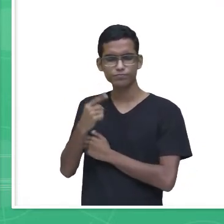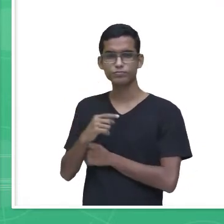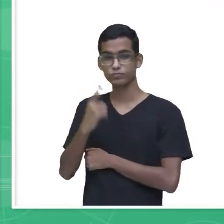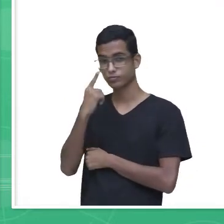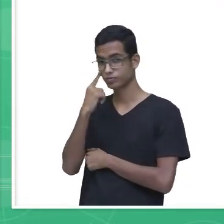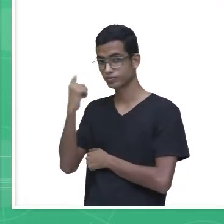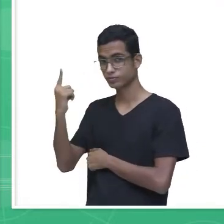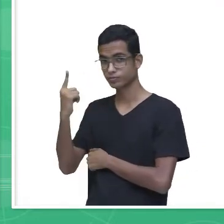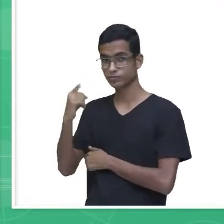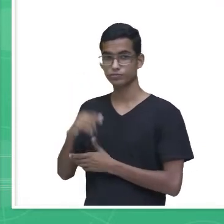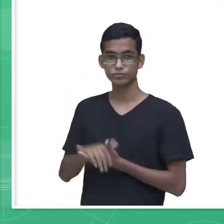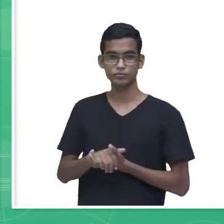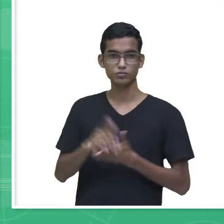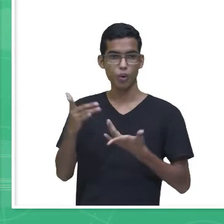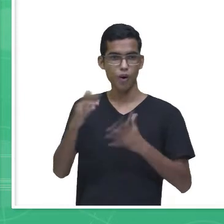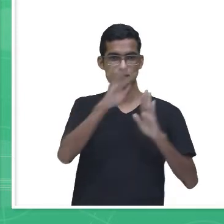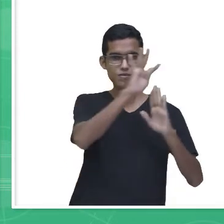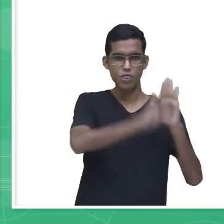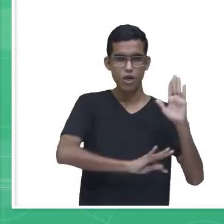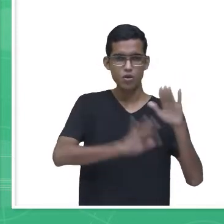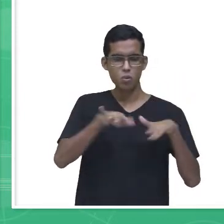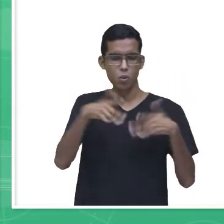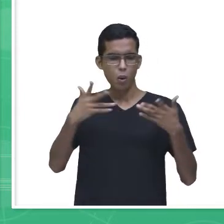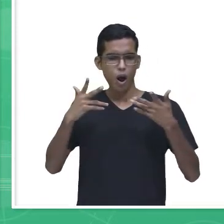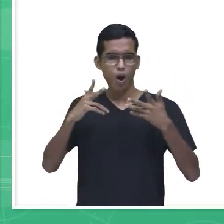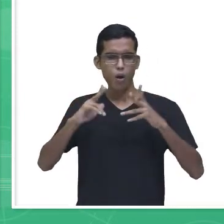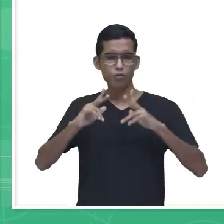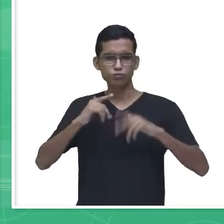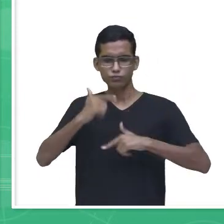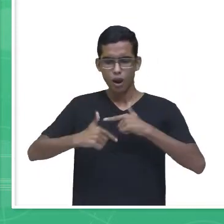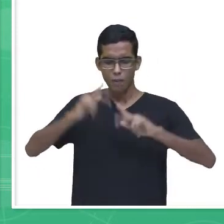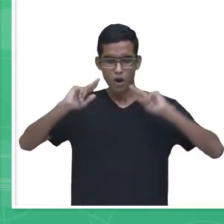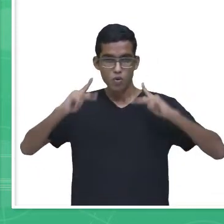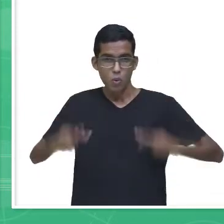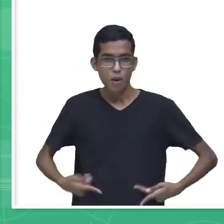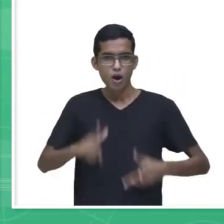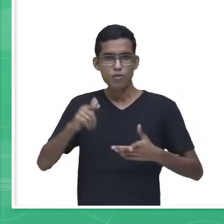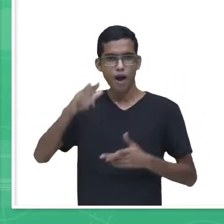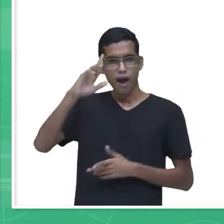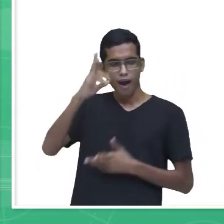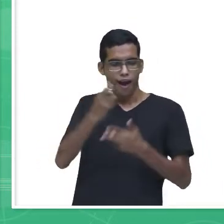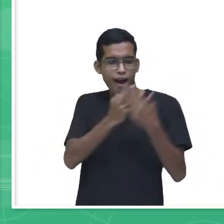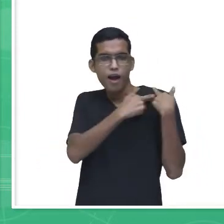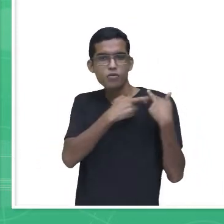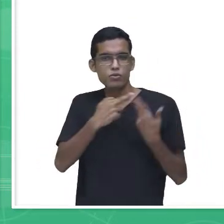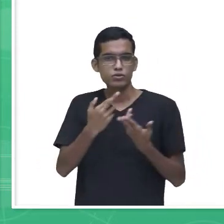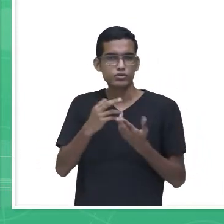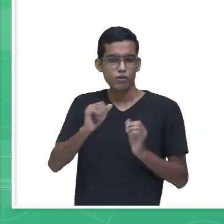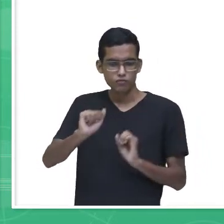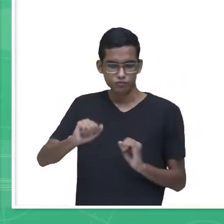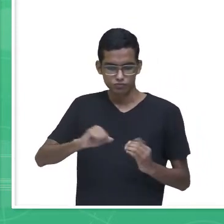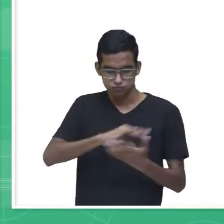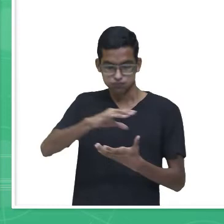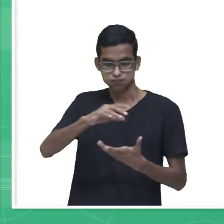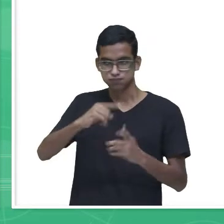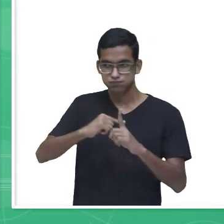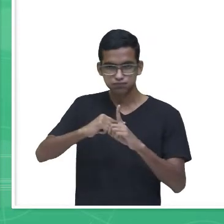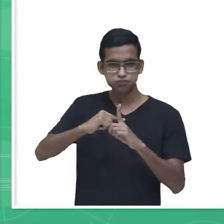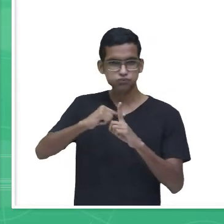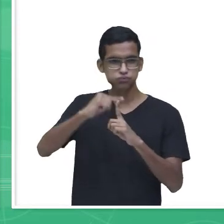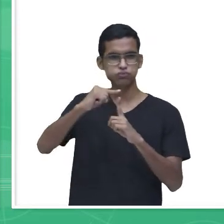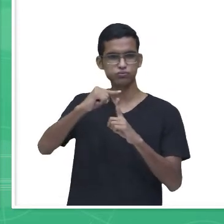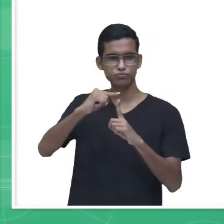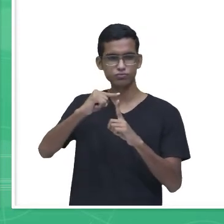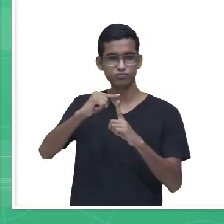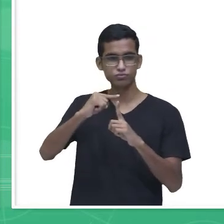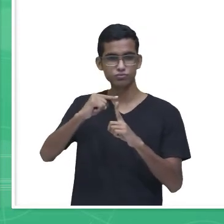com o texto, qual atividade humana é a principal responsável pelo aquecimento global? Destaque a alternativa correta. Você vai compreender cada